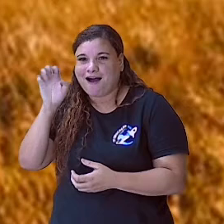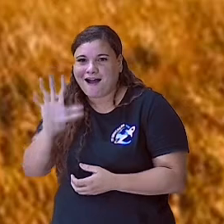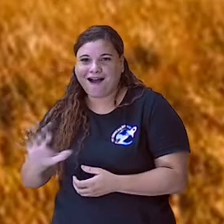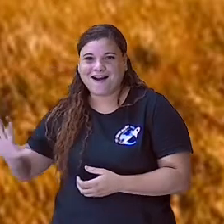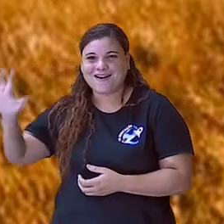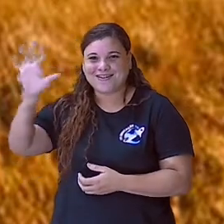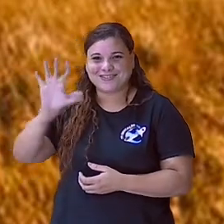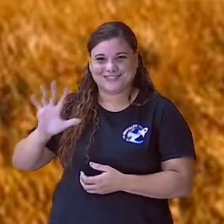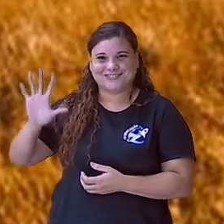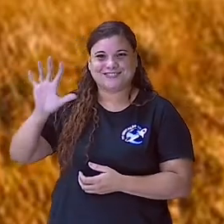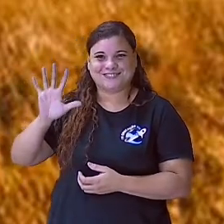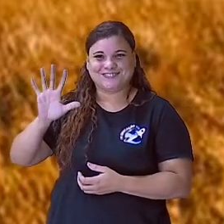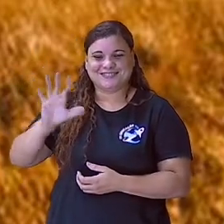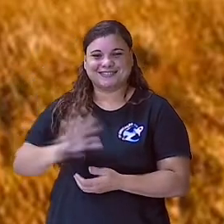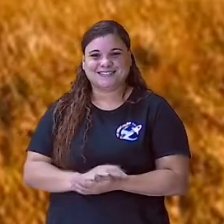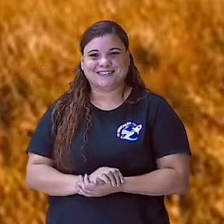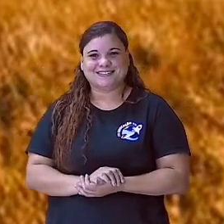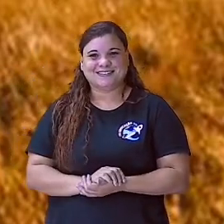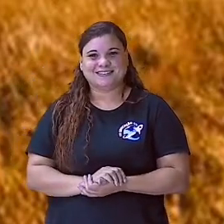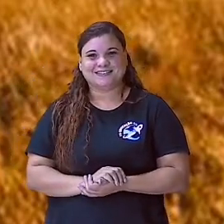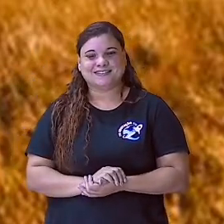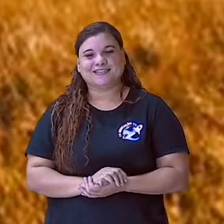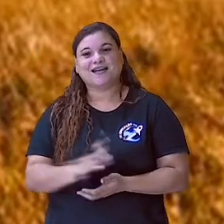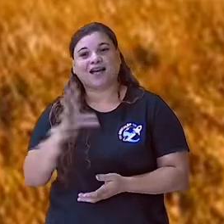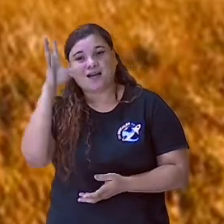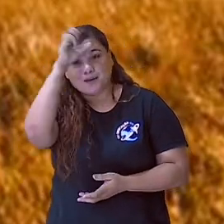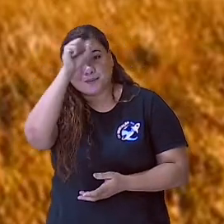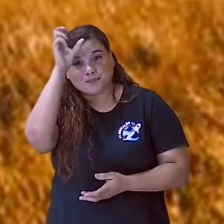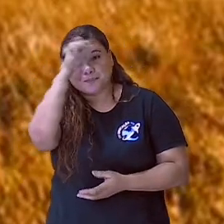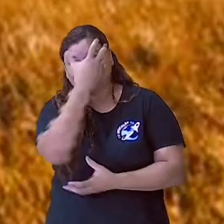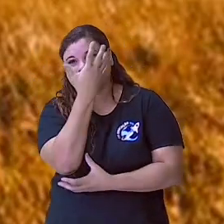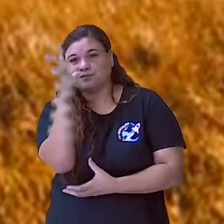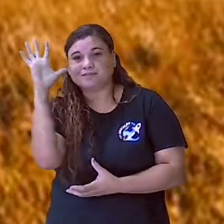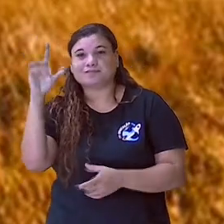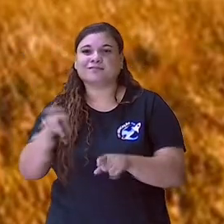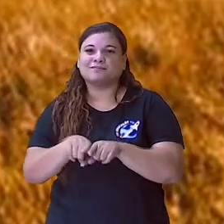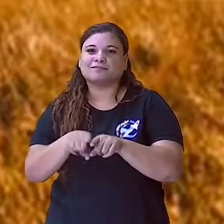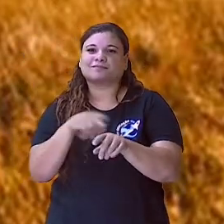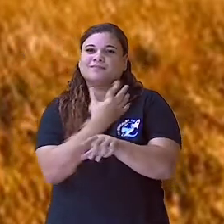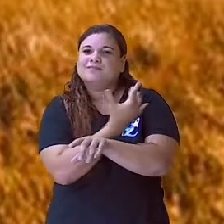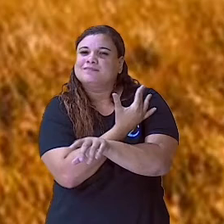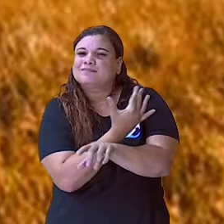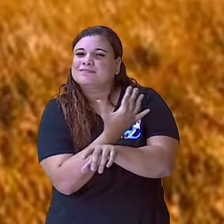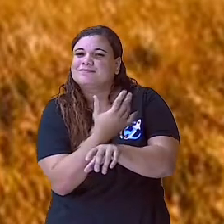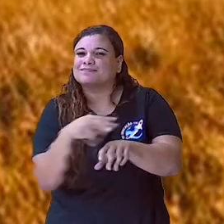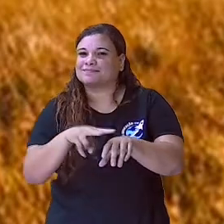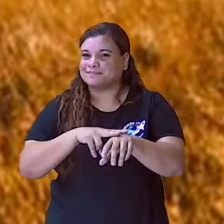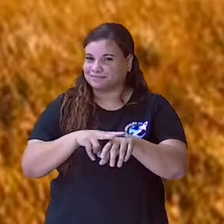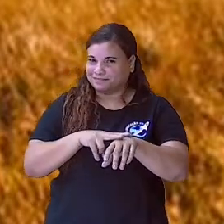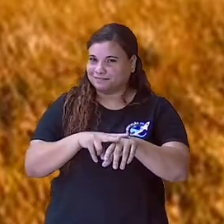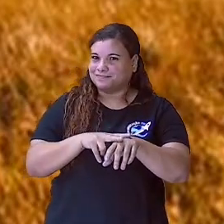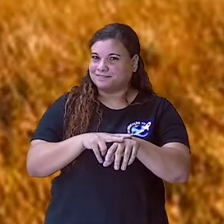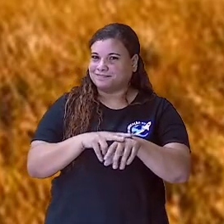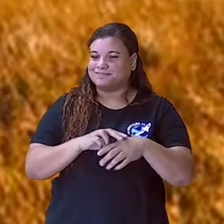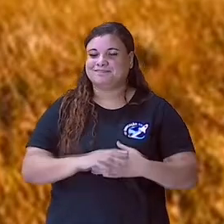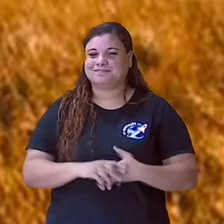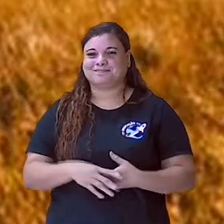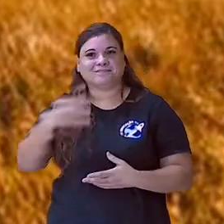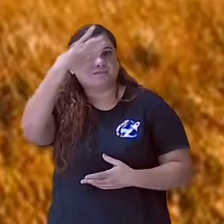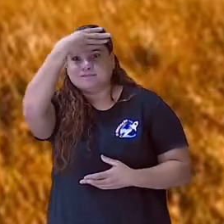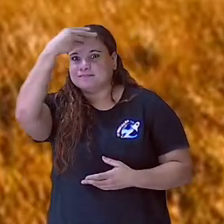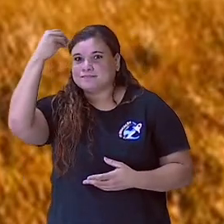Ok? Nós vimos sobre o clima e a vegetação. Tranquilo assim, pessoal? Não esqueçam de acessar a